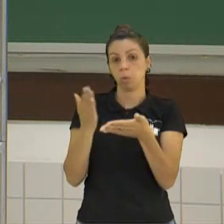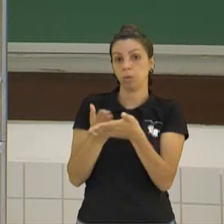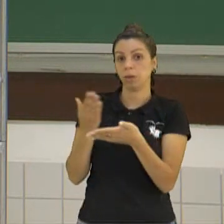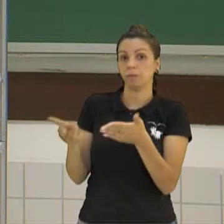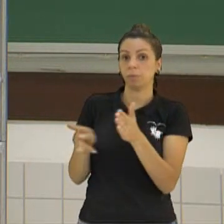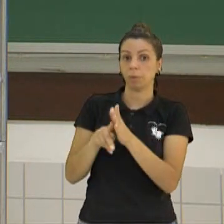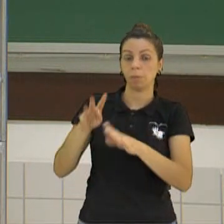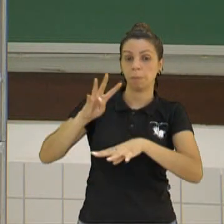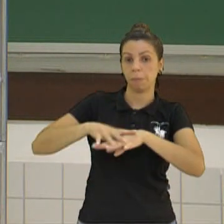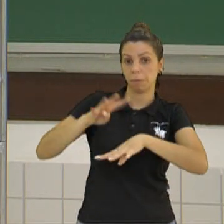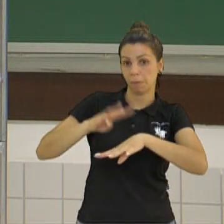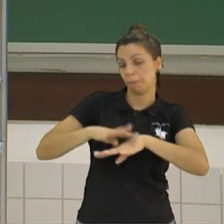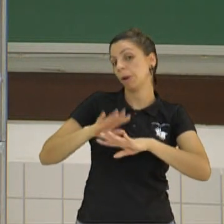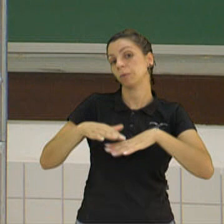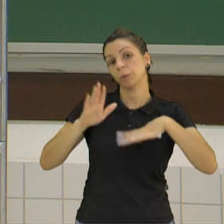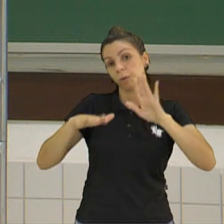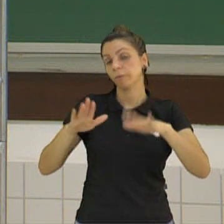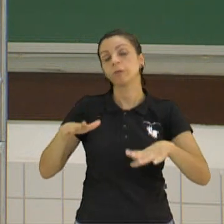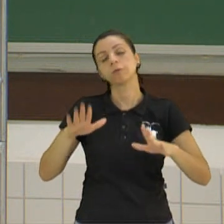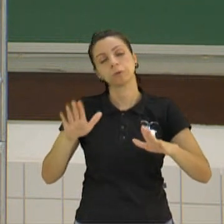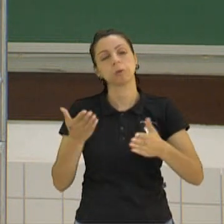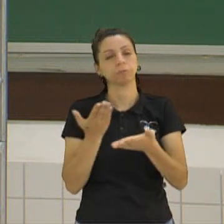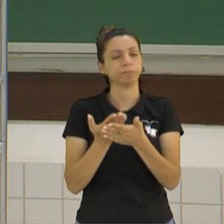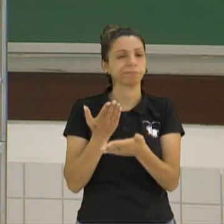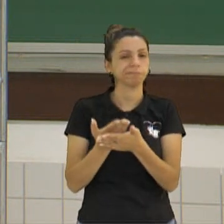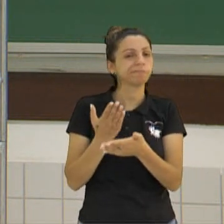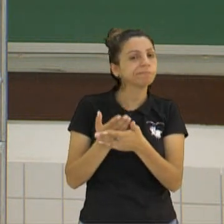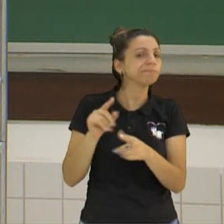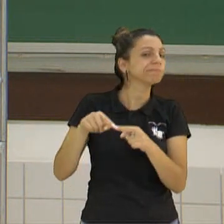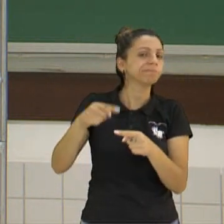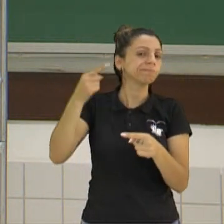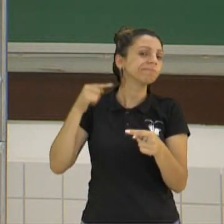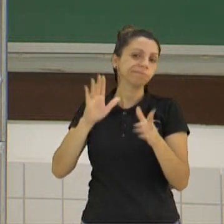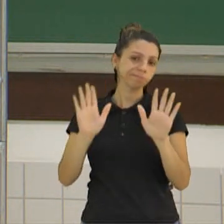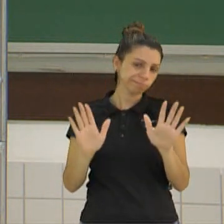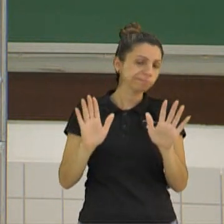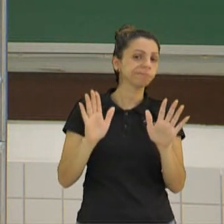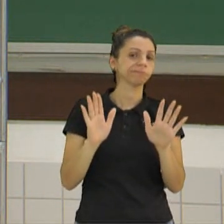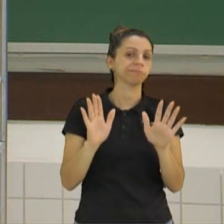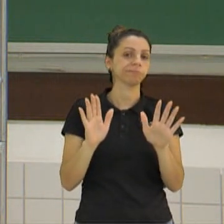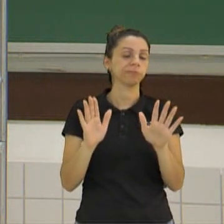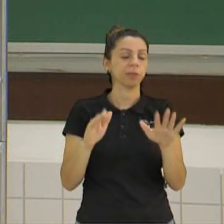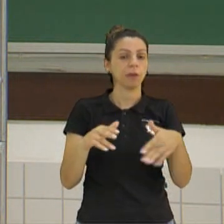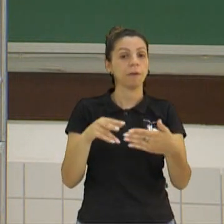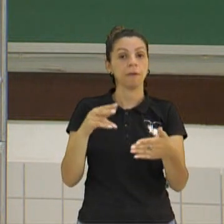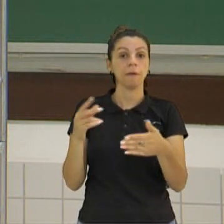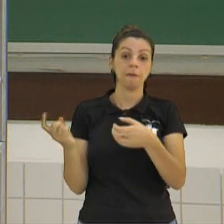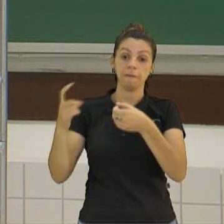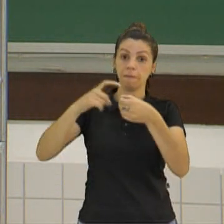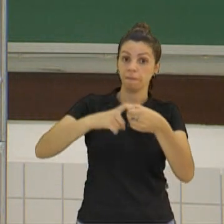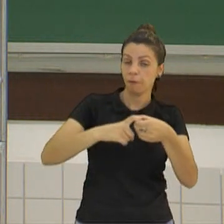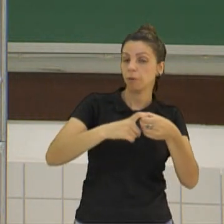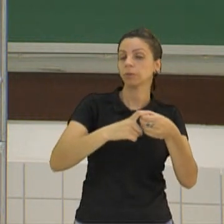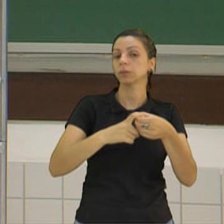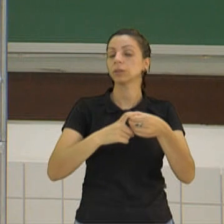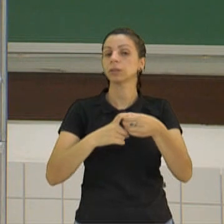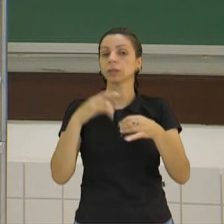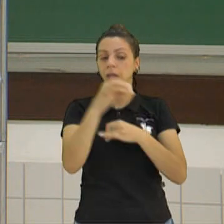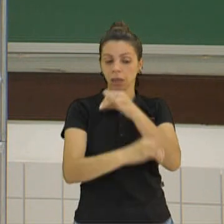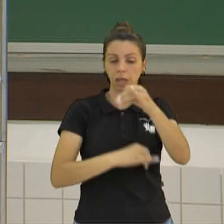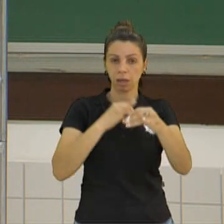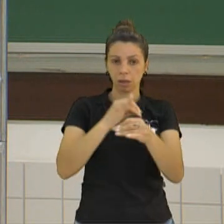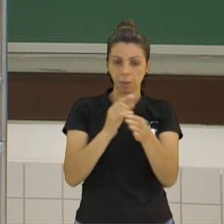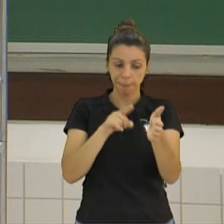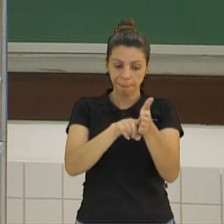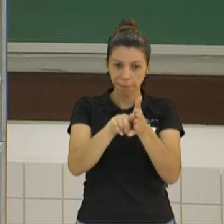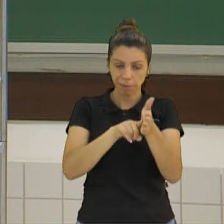ou de repente você já estudou isso na escola, você já viu isso antes, né? Ou você dá uma olhadinha na internet, pesquisa e me traz essa